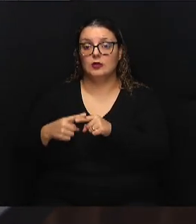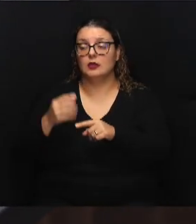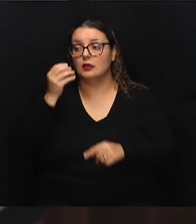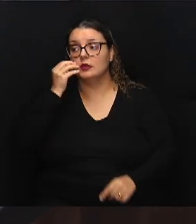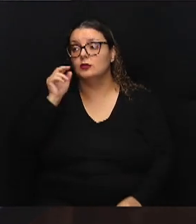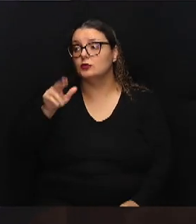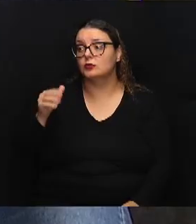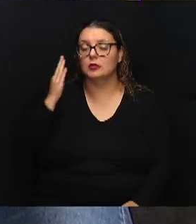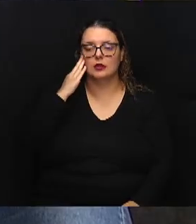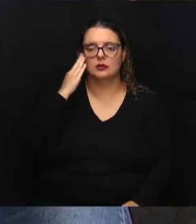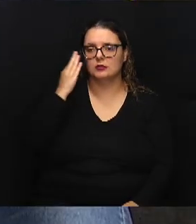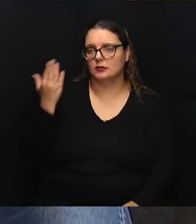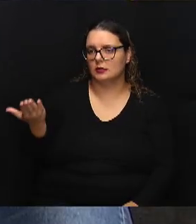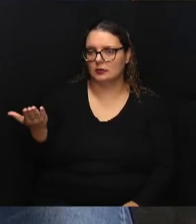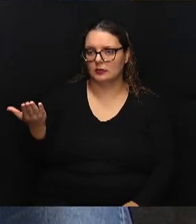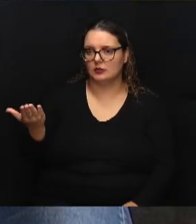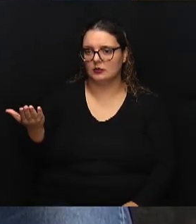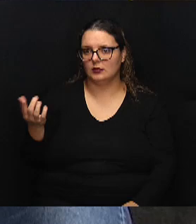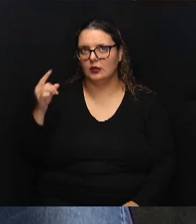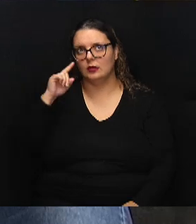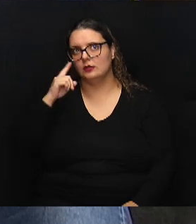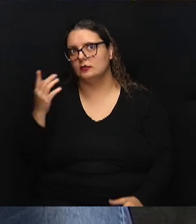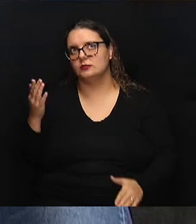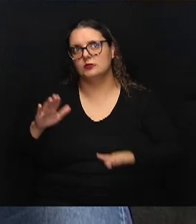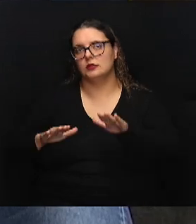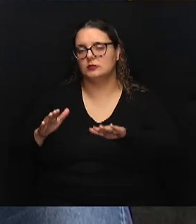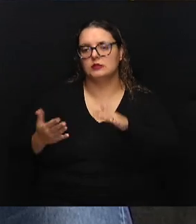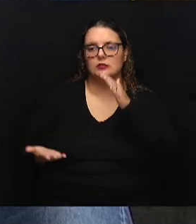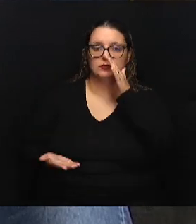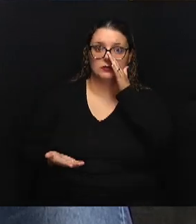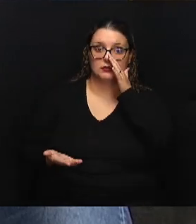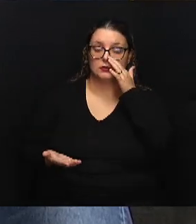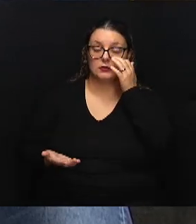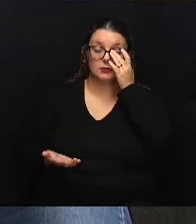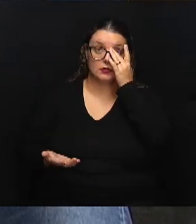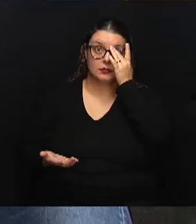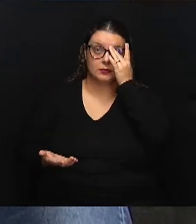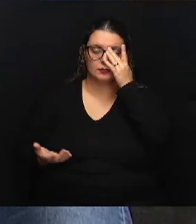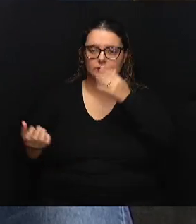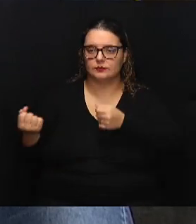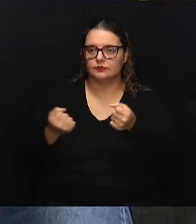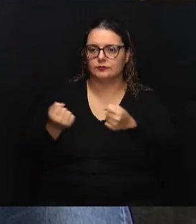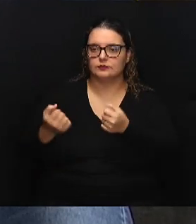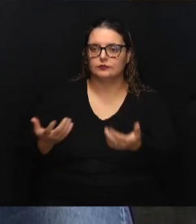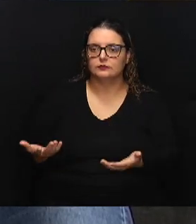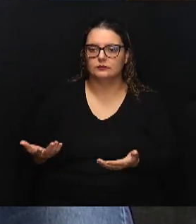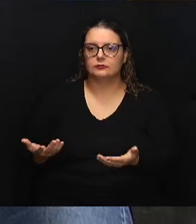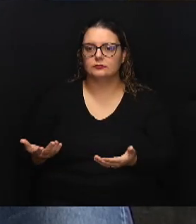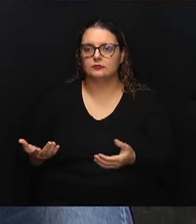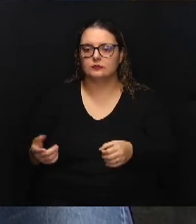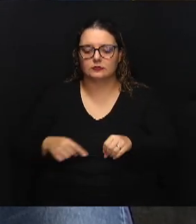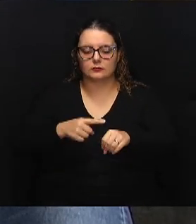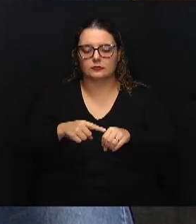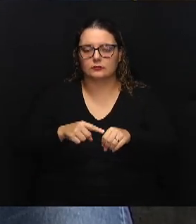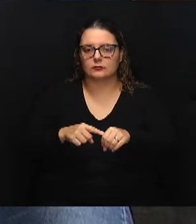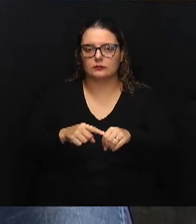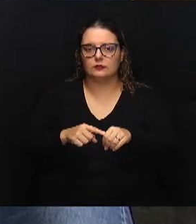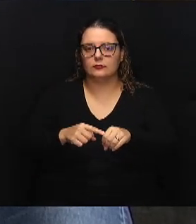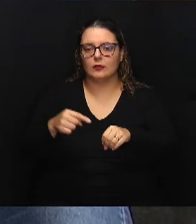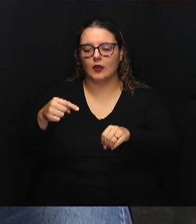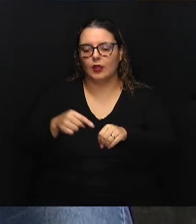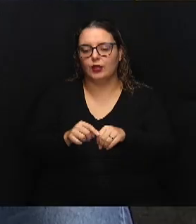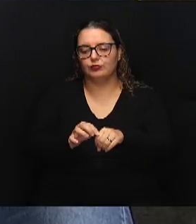se sabe, né? Um dia, de repente, você está andando lá de carro e aí o pneu do carro